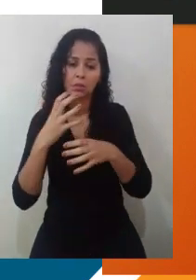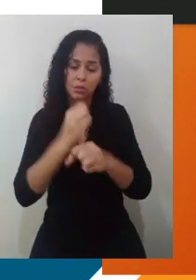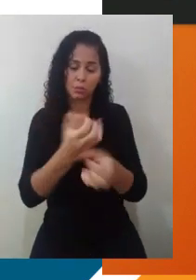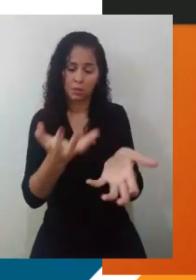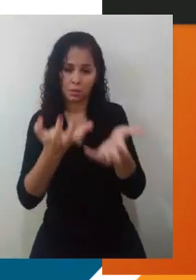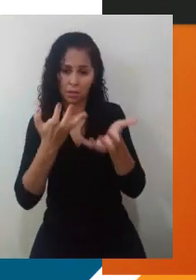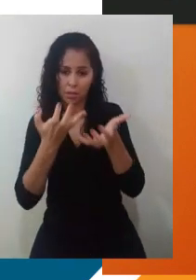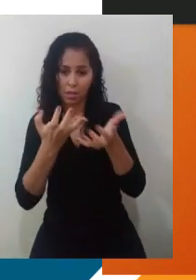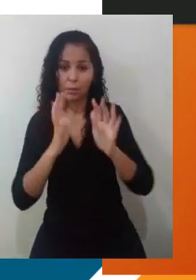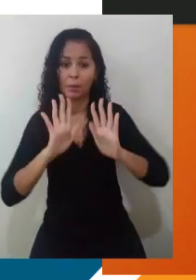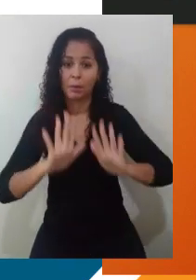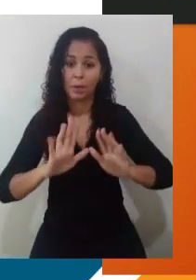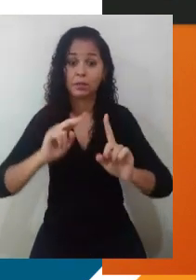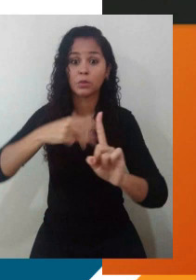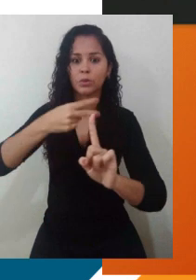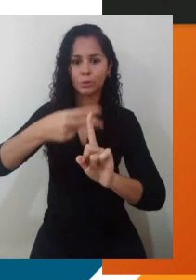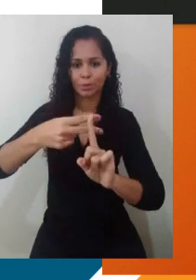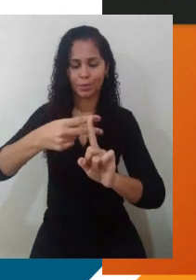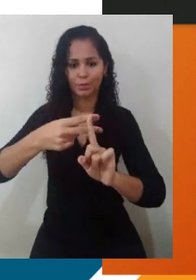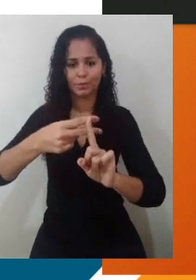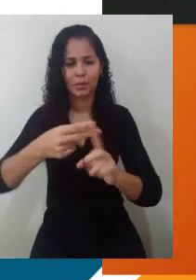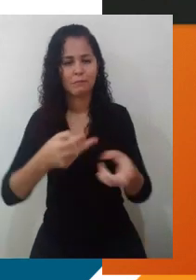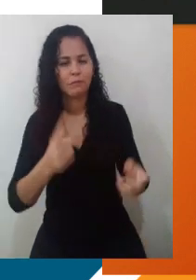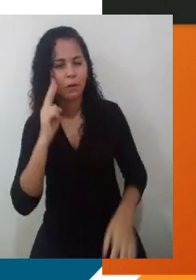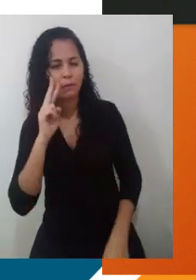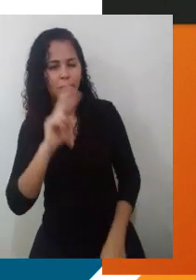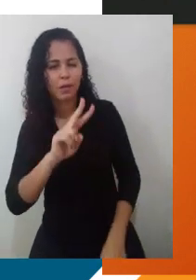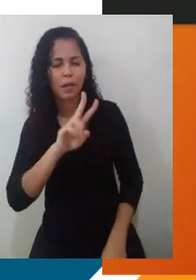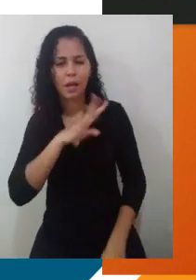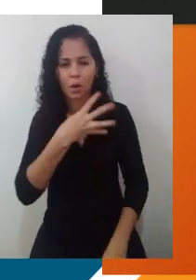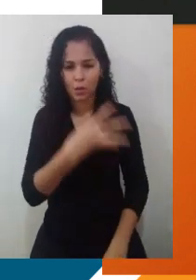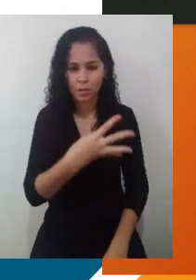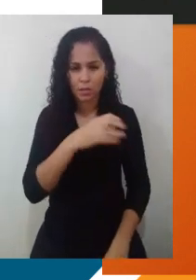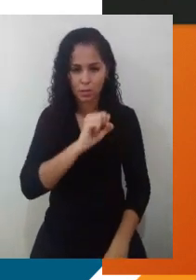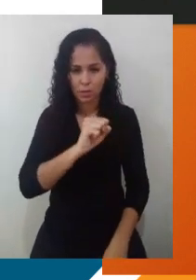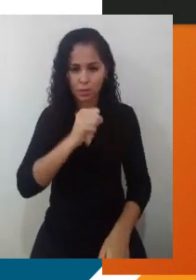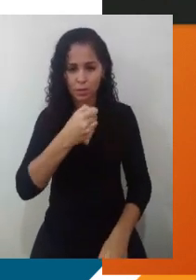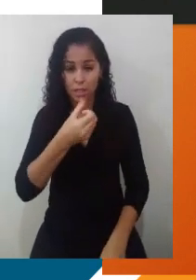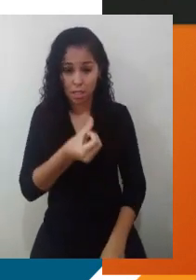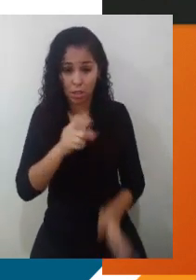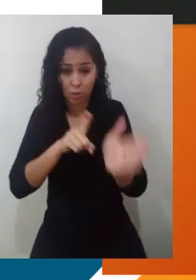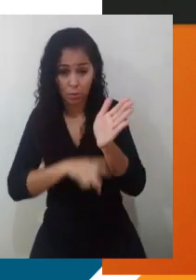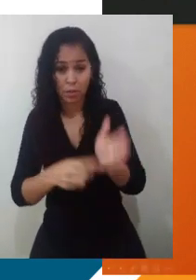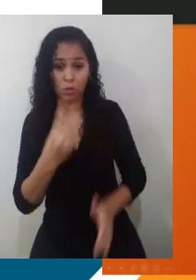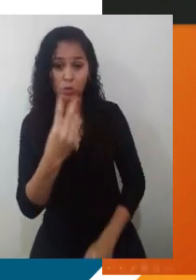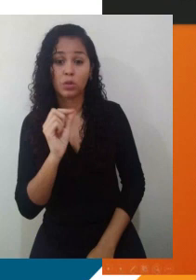e sim ao dobro dela. Como você vê, 486 menos 2 corresponde a